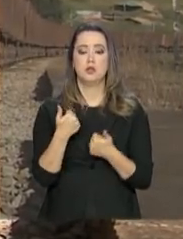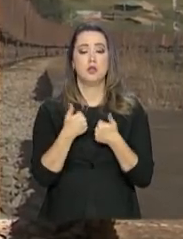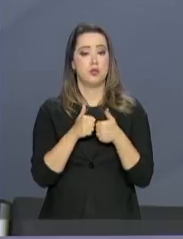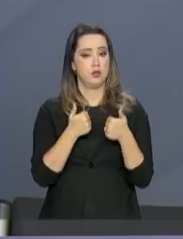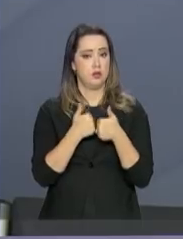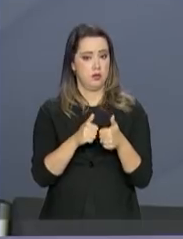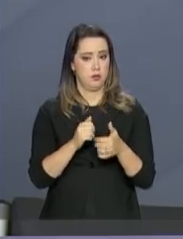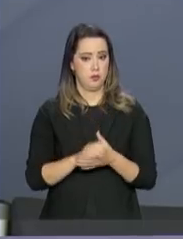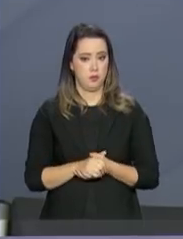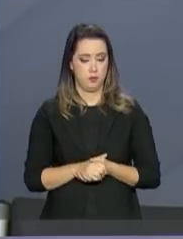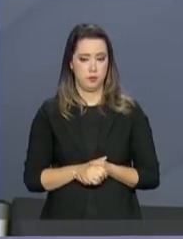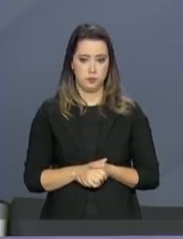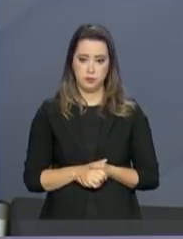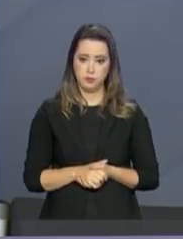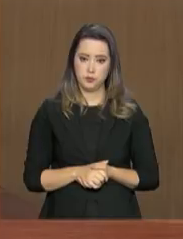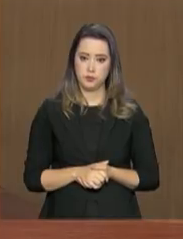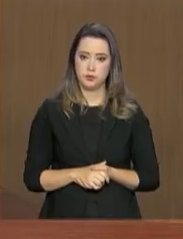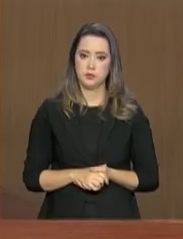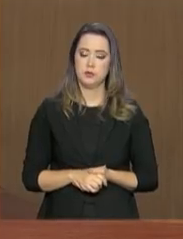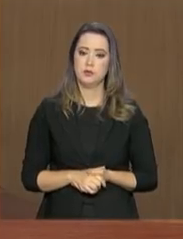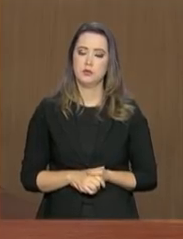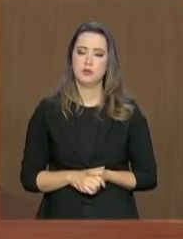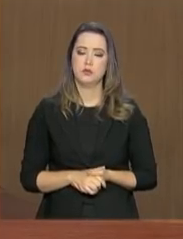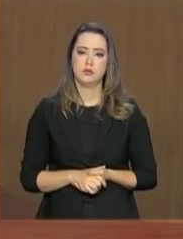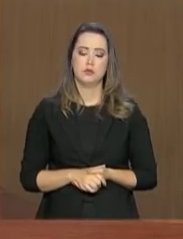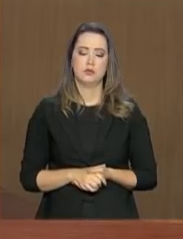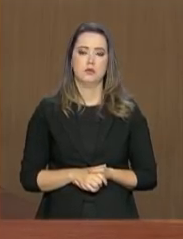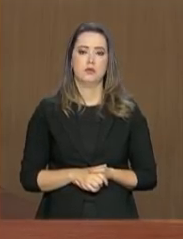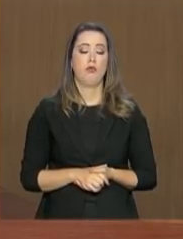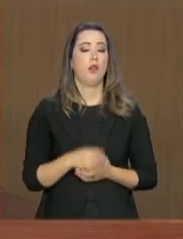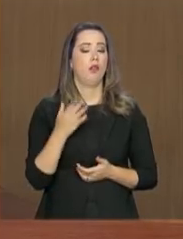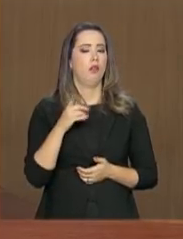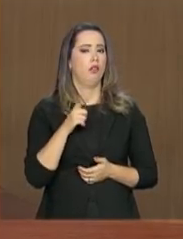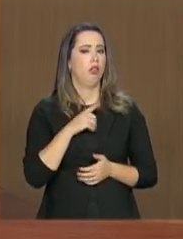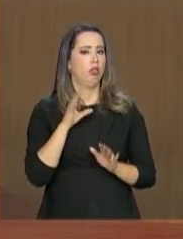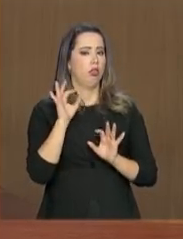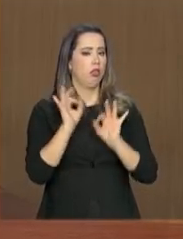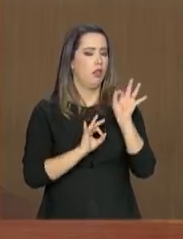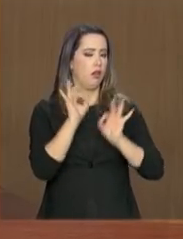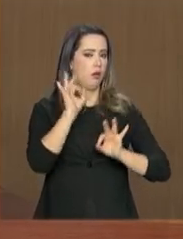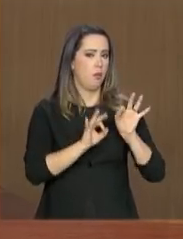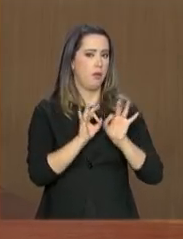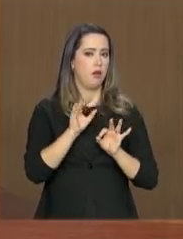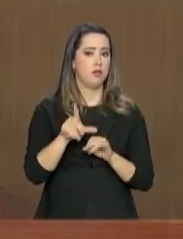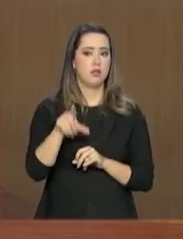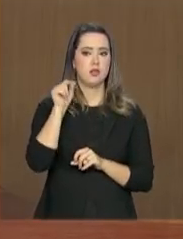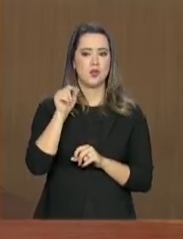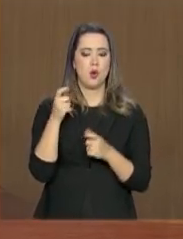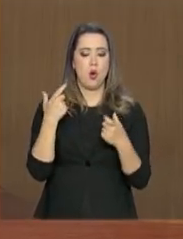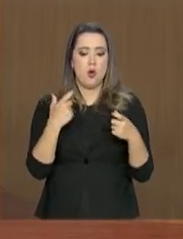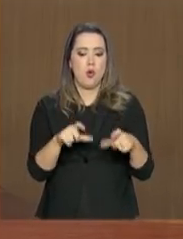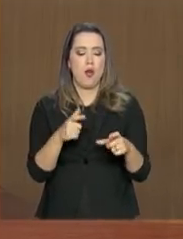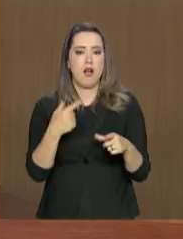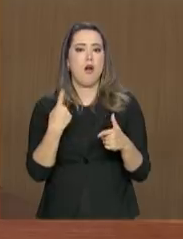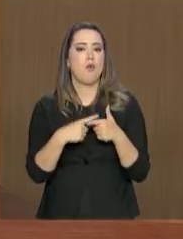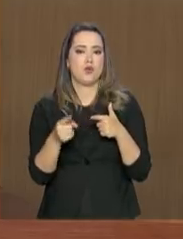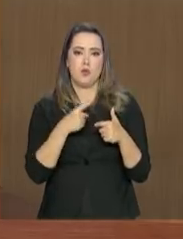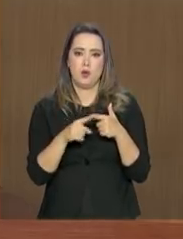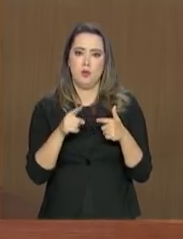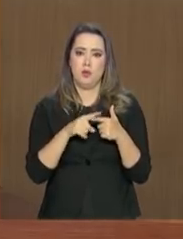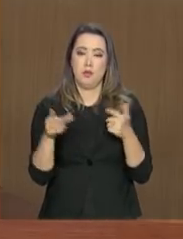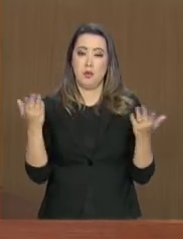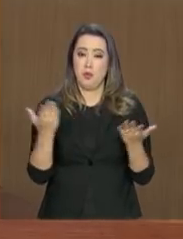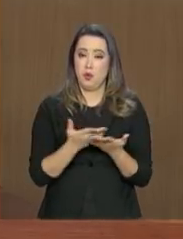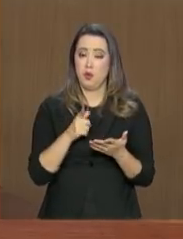que é um plano que define os gargalos nos modais